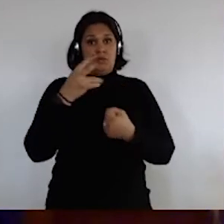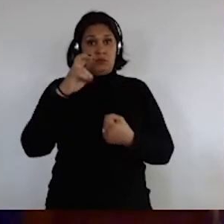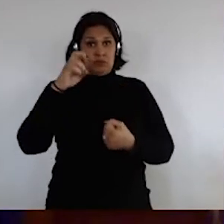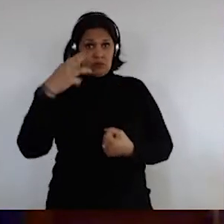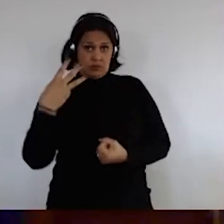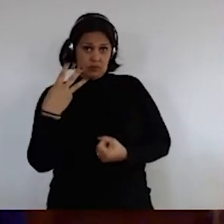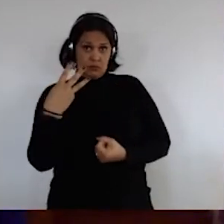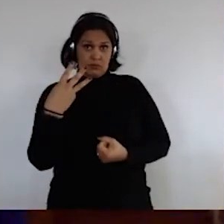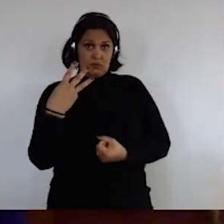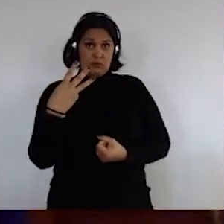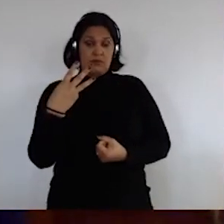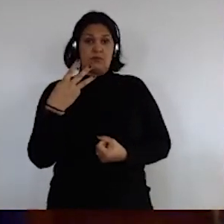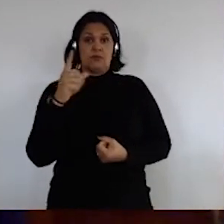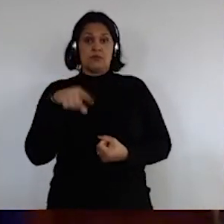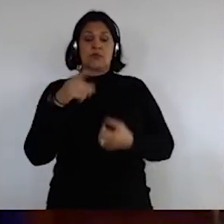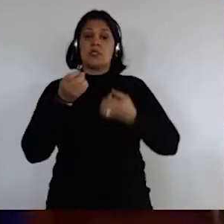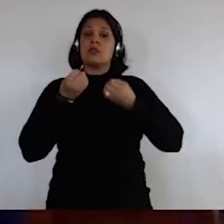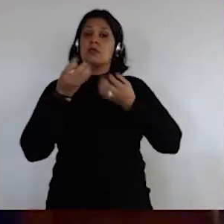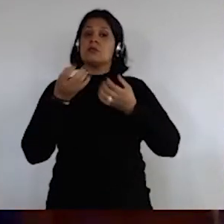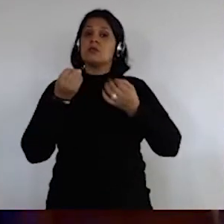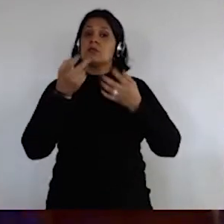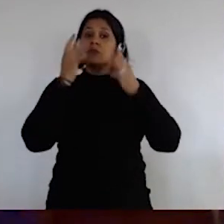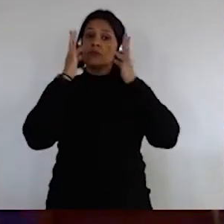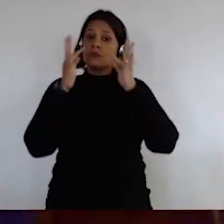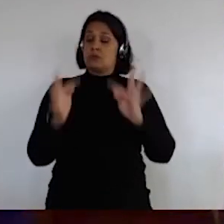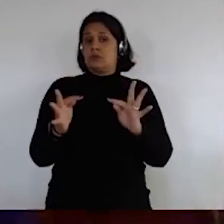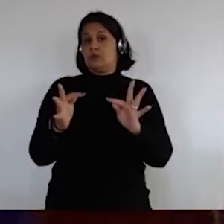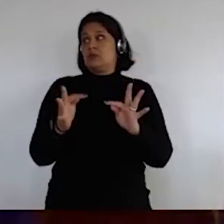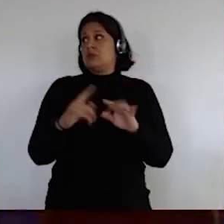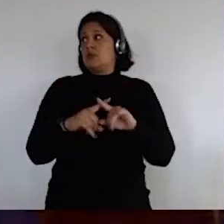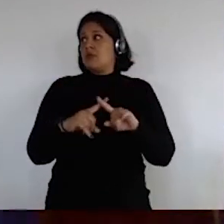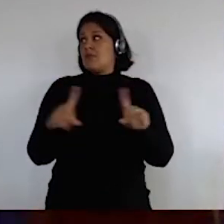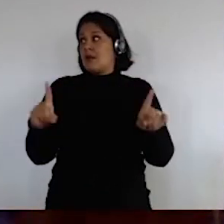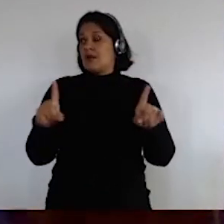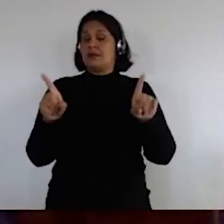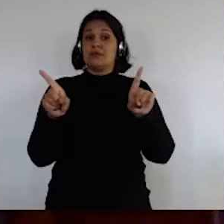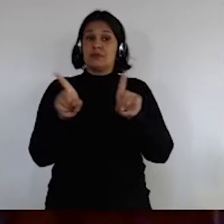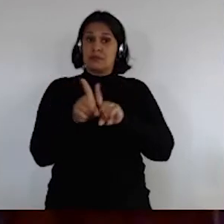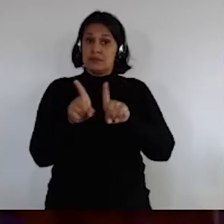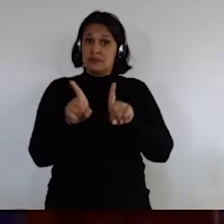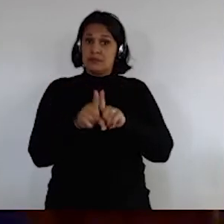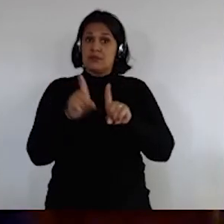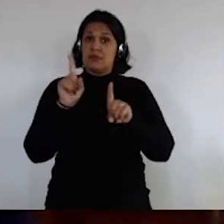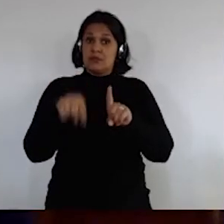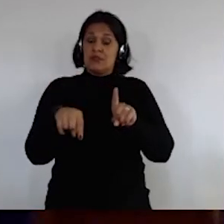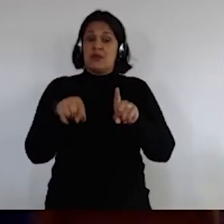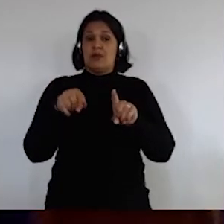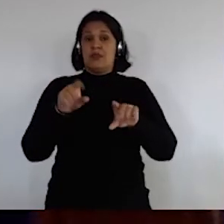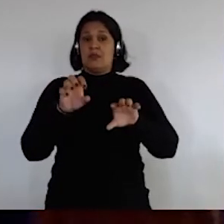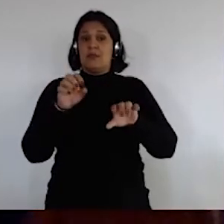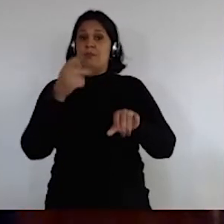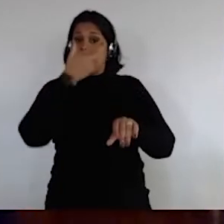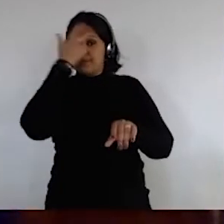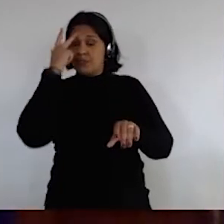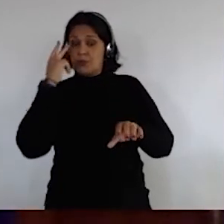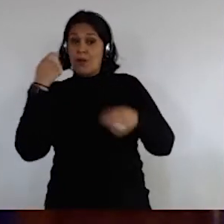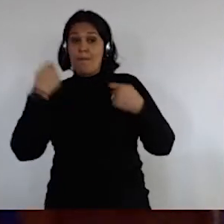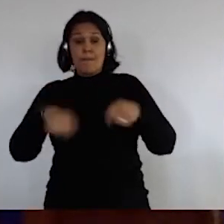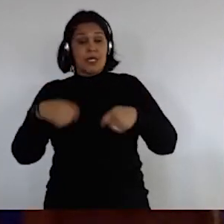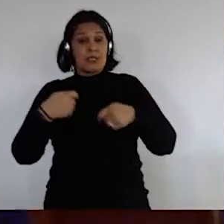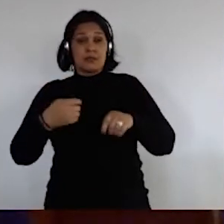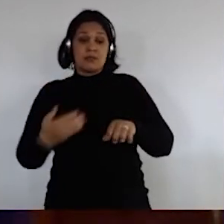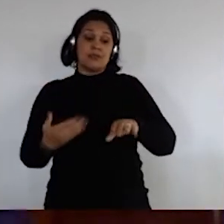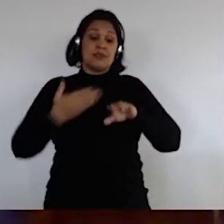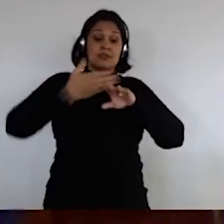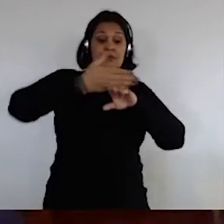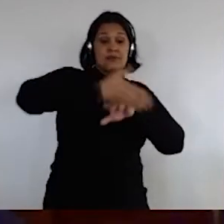453, o depoimento das testemunhas, mas também neste mesmo formato, ou seja, onde a testemunha tem que ir necessariamente